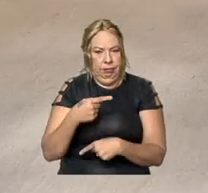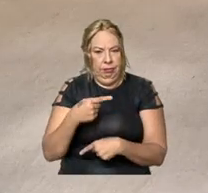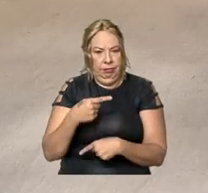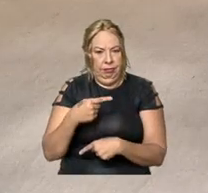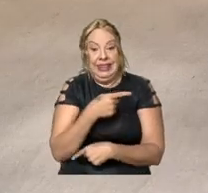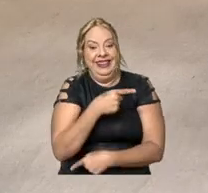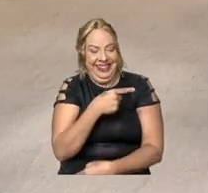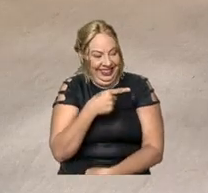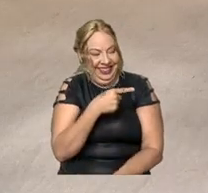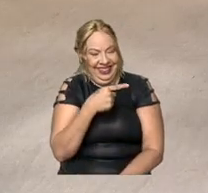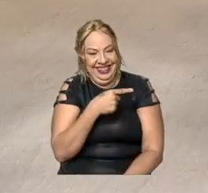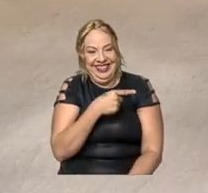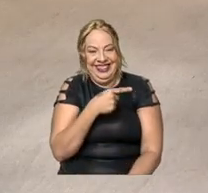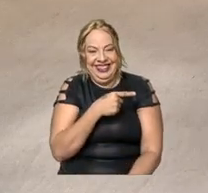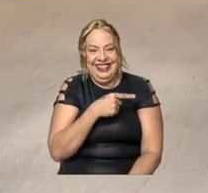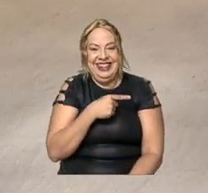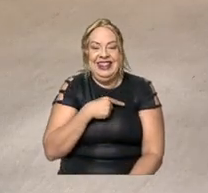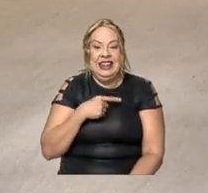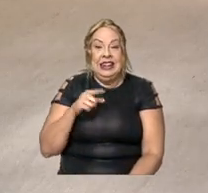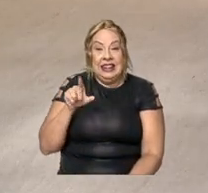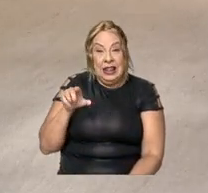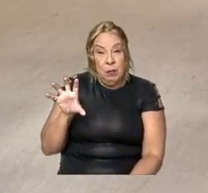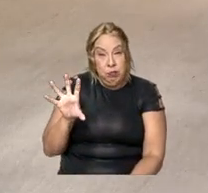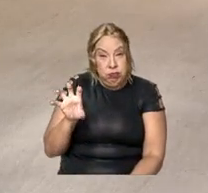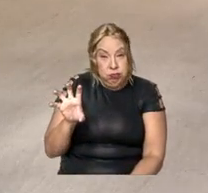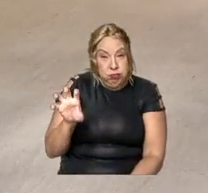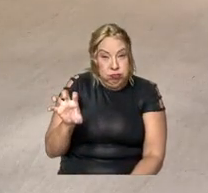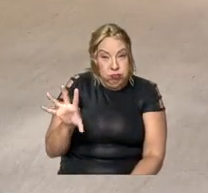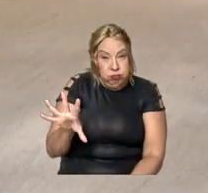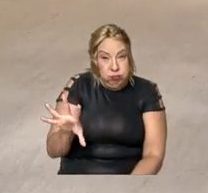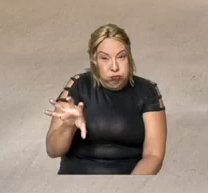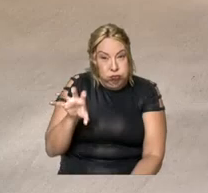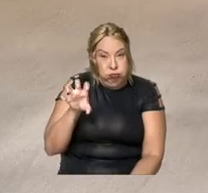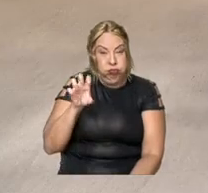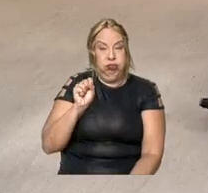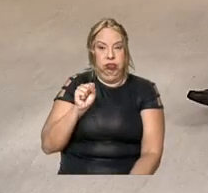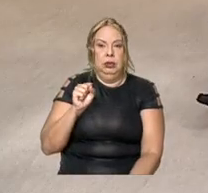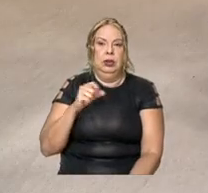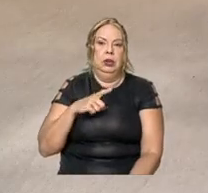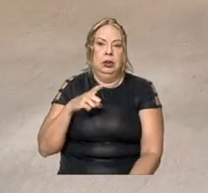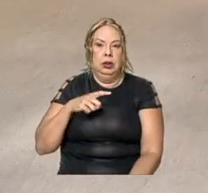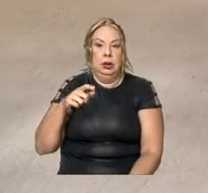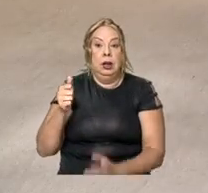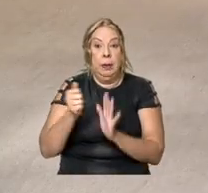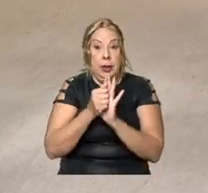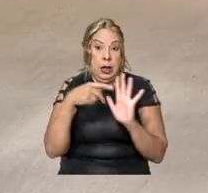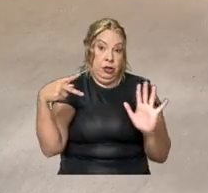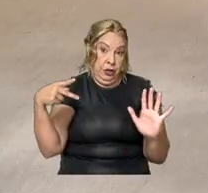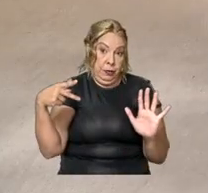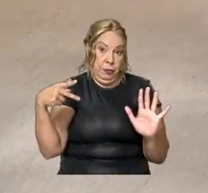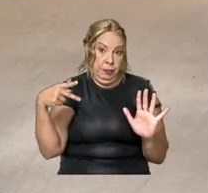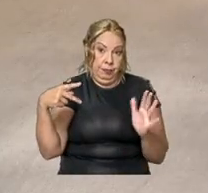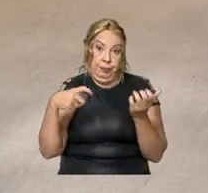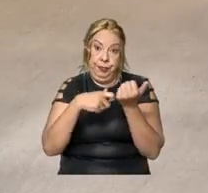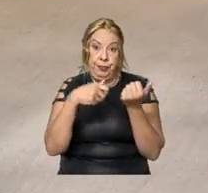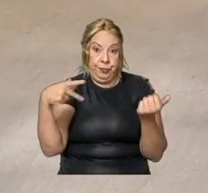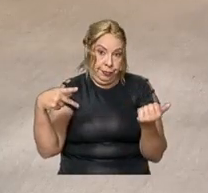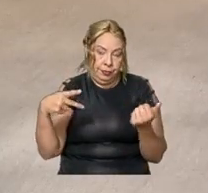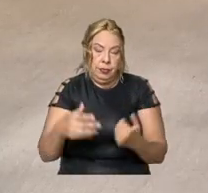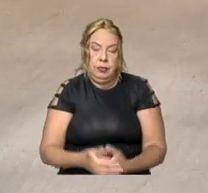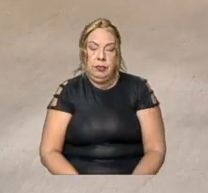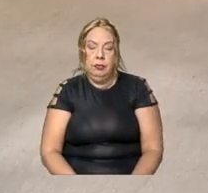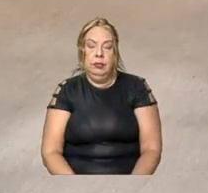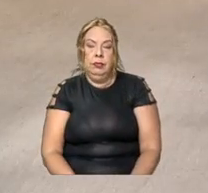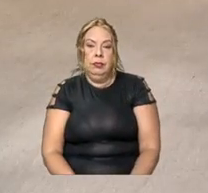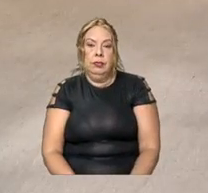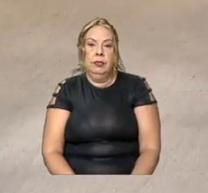você pode ser contemplado e o melhor, você ajuda a Vozes. Sem dúvidas, viu gente? Vale muito a pena. E olha só, tem uma